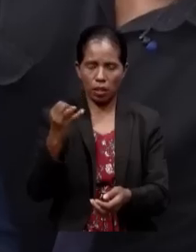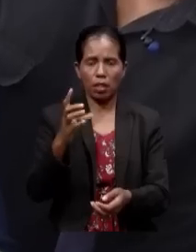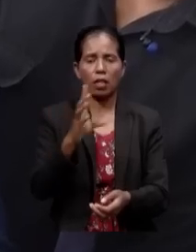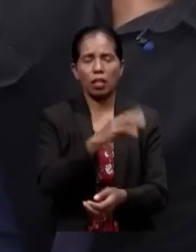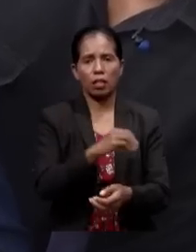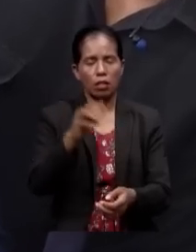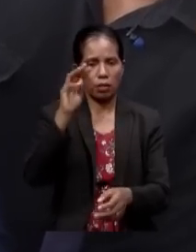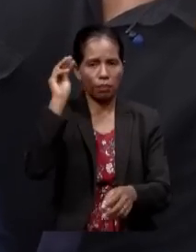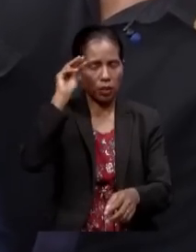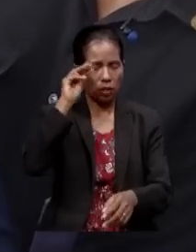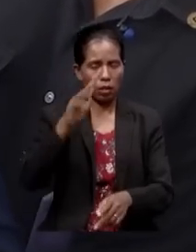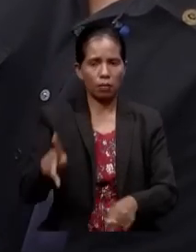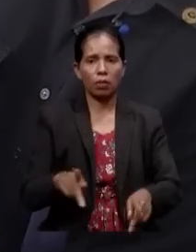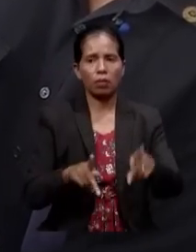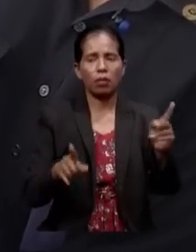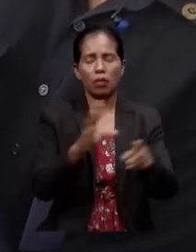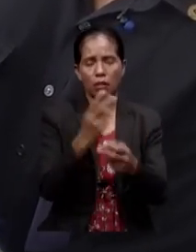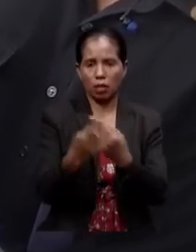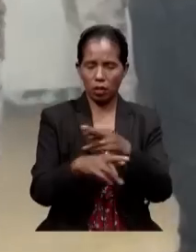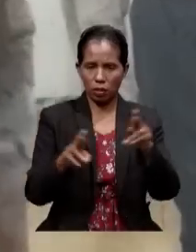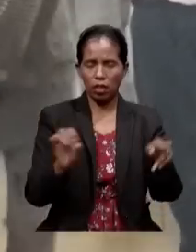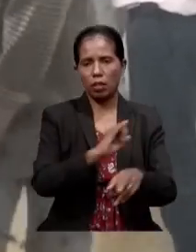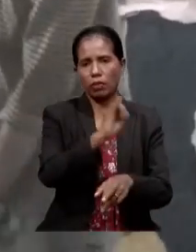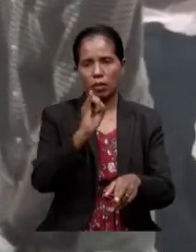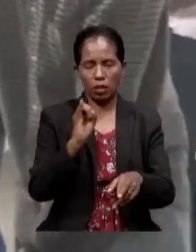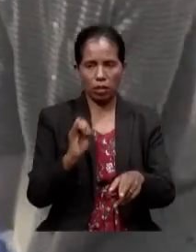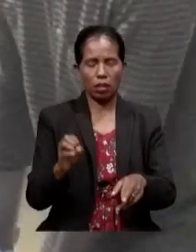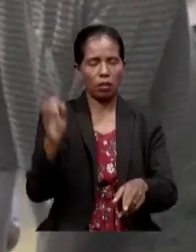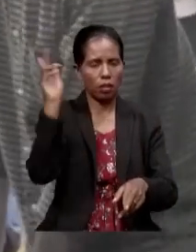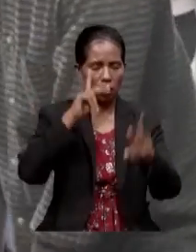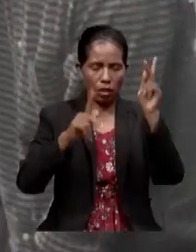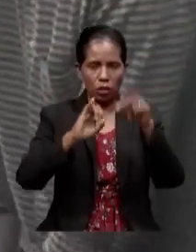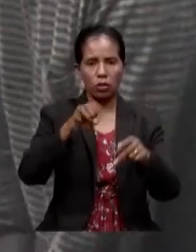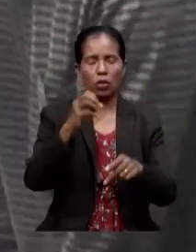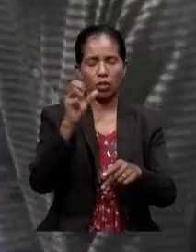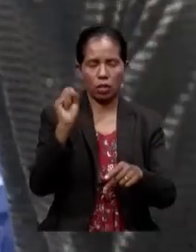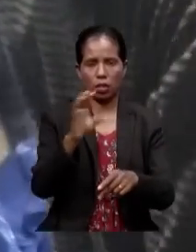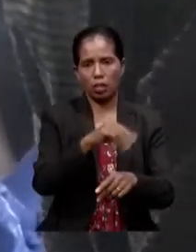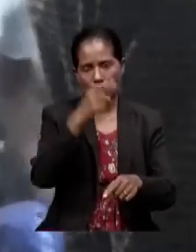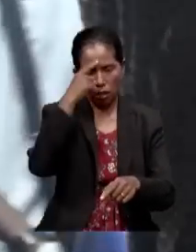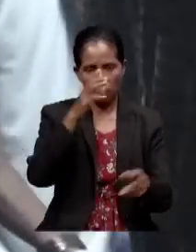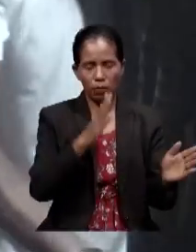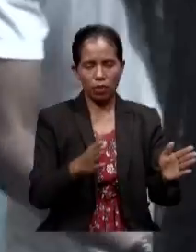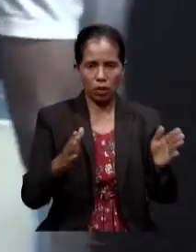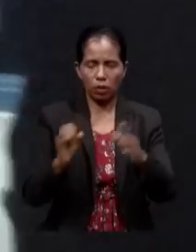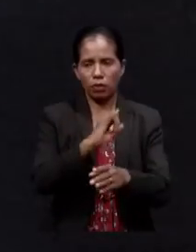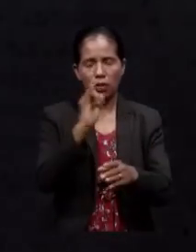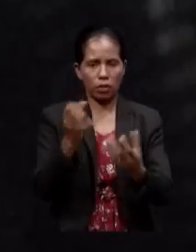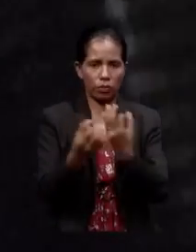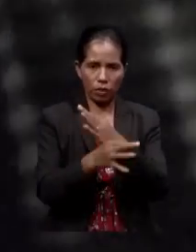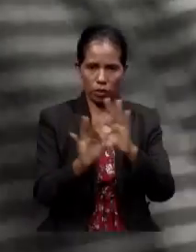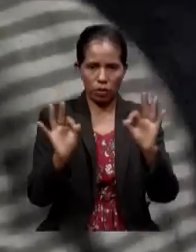março, Ministério Público se conclui resultado investigação, caso José Bernardo ba público, tamba processo investigação, remata